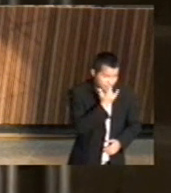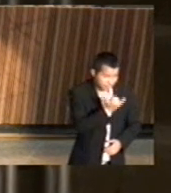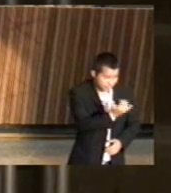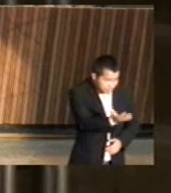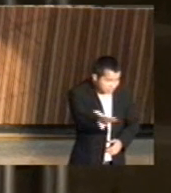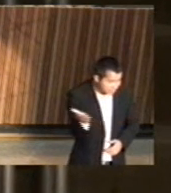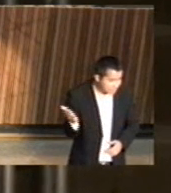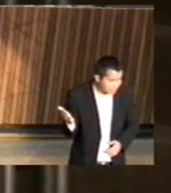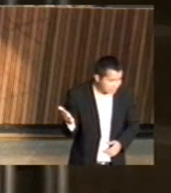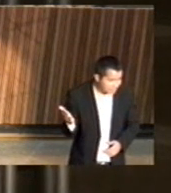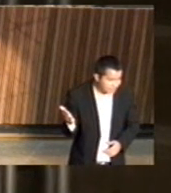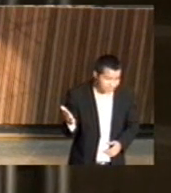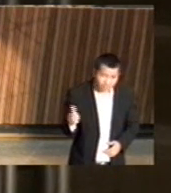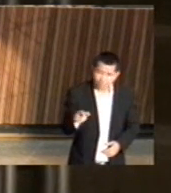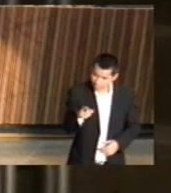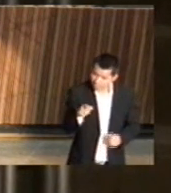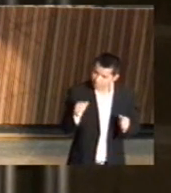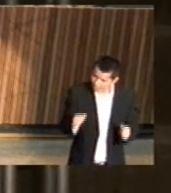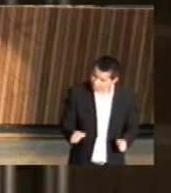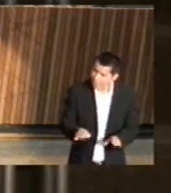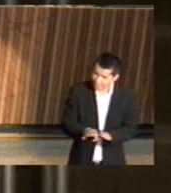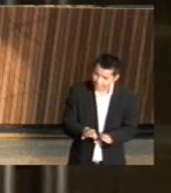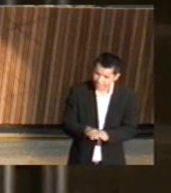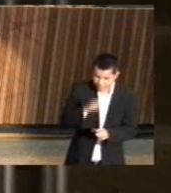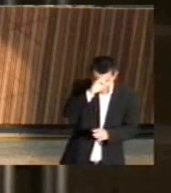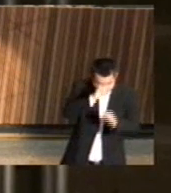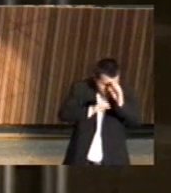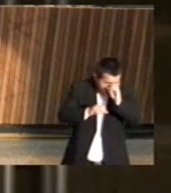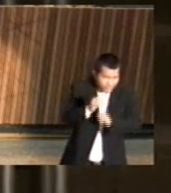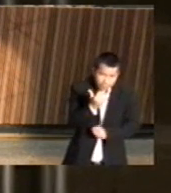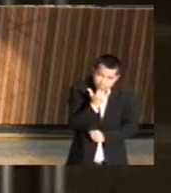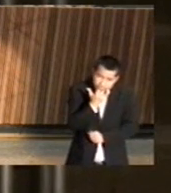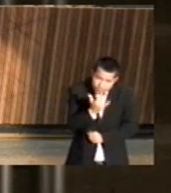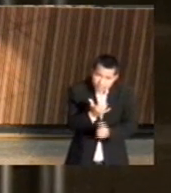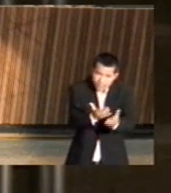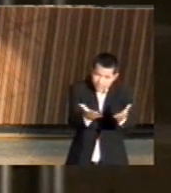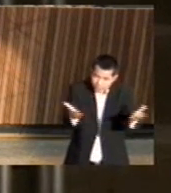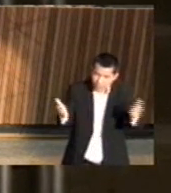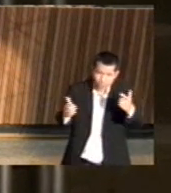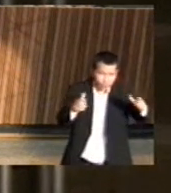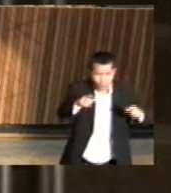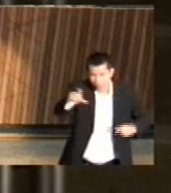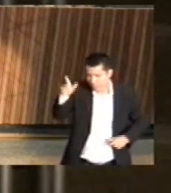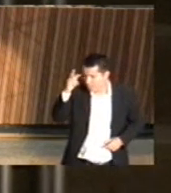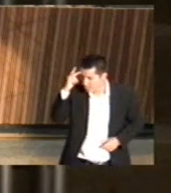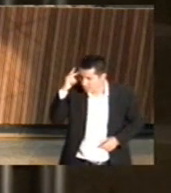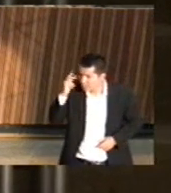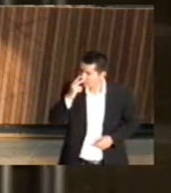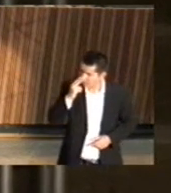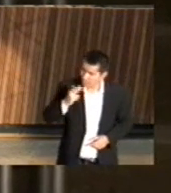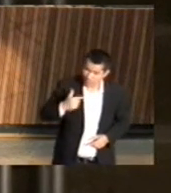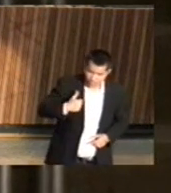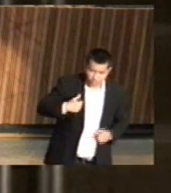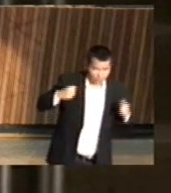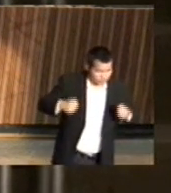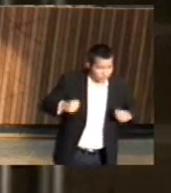E aquele era a minha reserva técnica para pagar o parto, acho que da Kelly, né? Do Michel, nosso primeiro